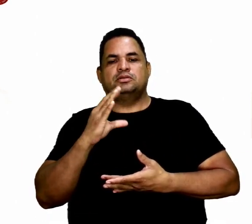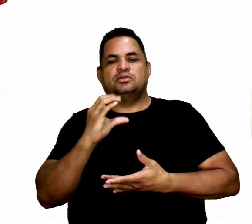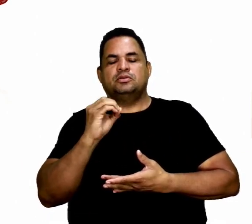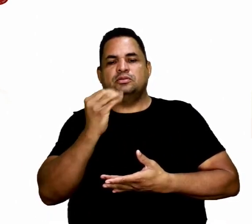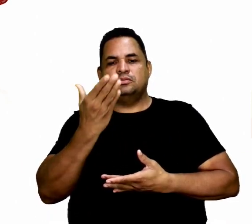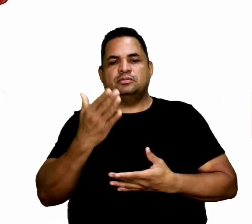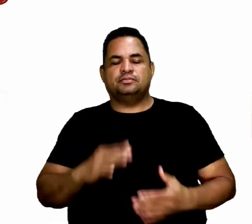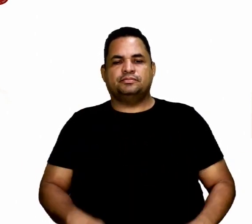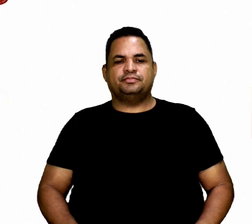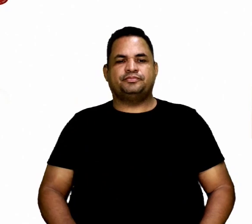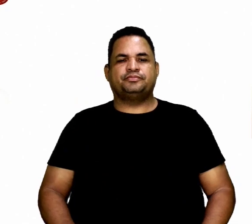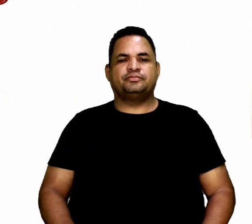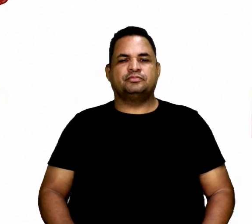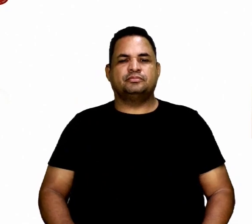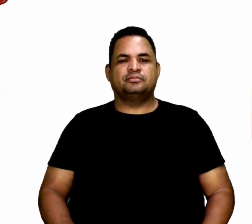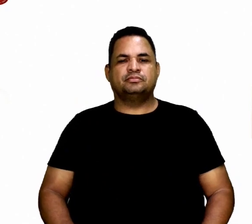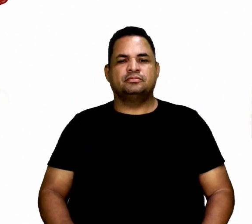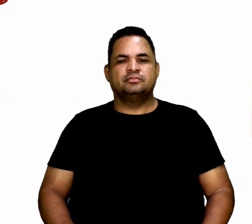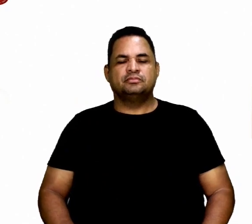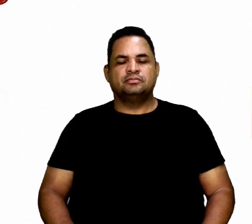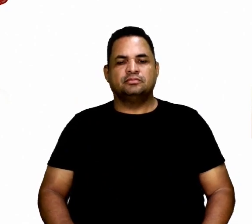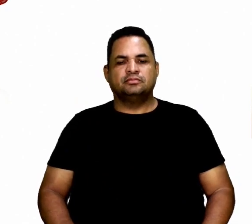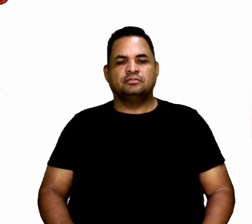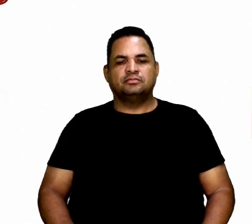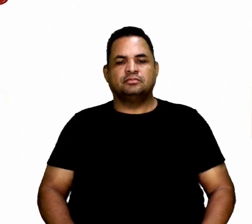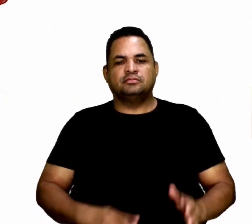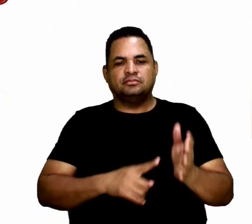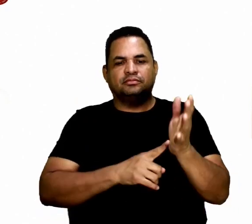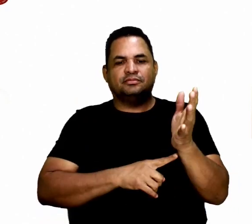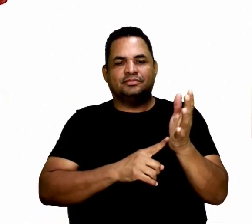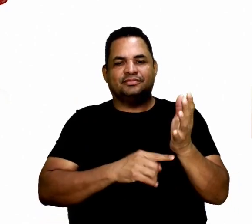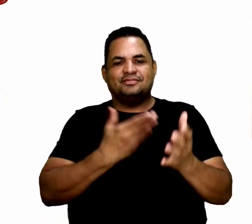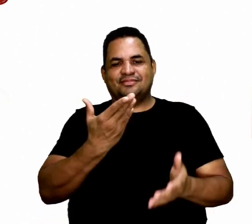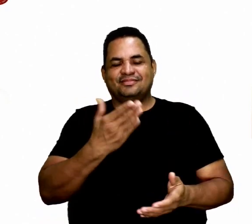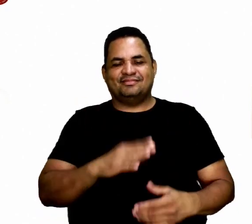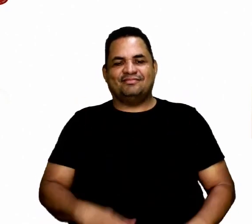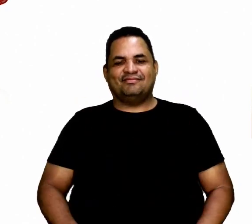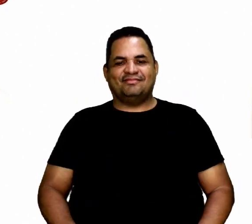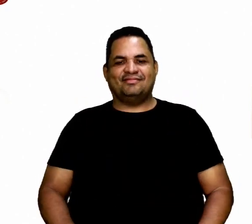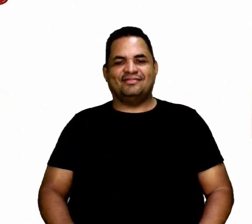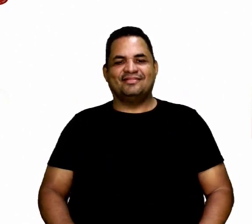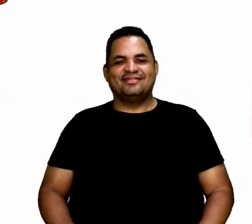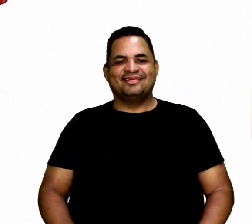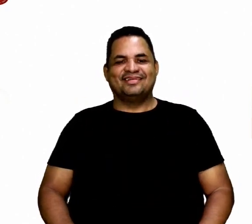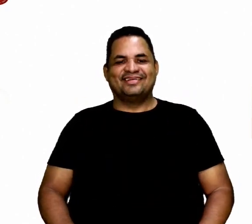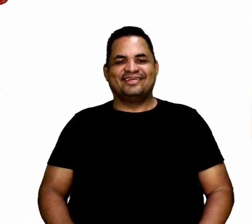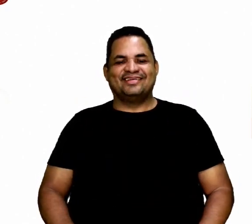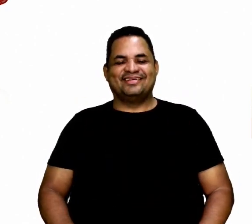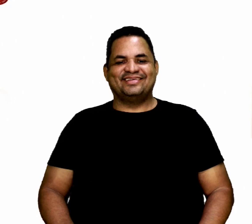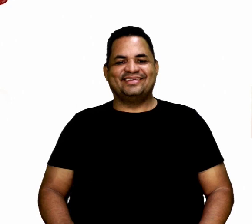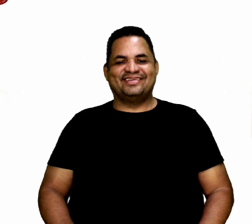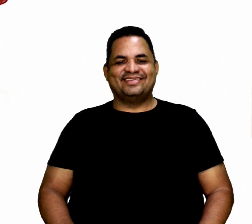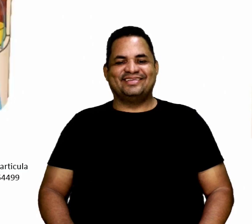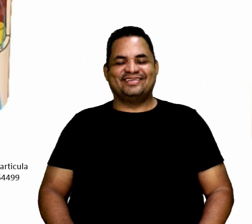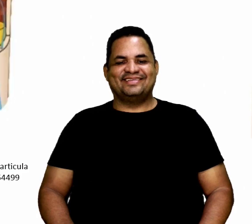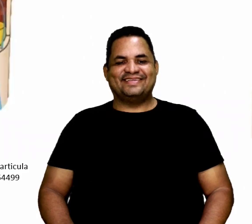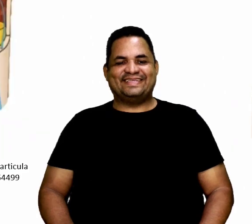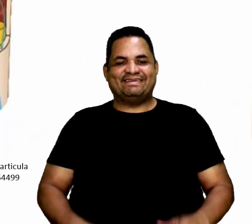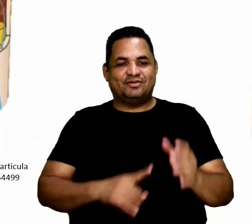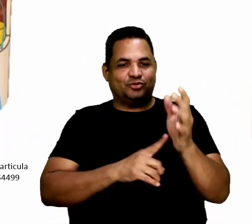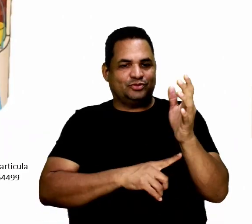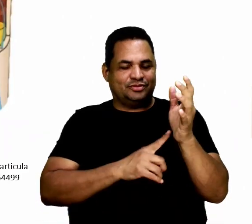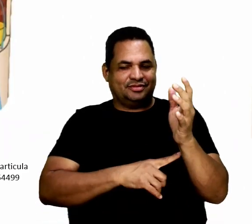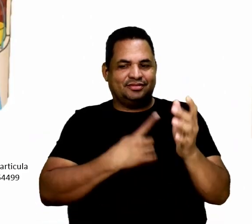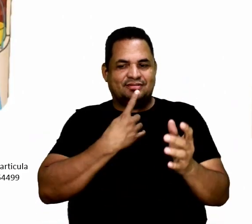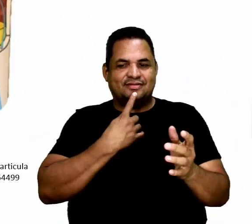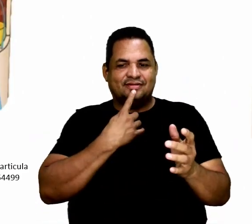palavra, hematopoético. E o nosso amigo Sâmio que se vire aí com hematopoético. Tá certo. Então, pessoal, o sangue